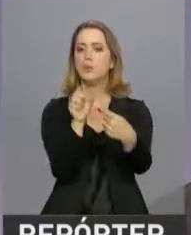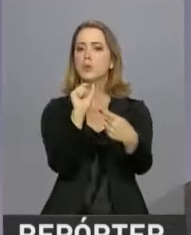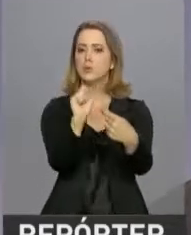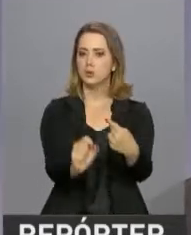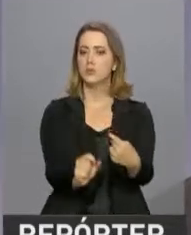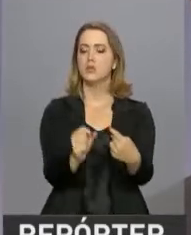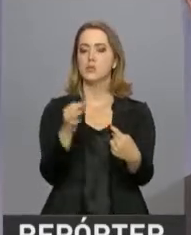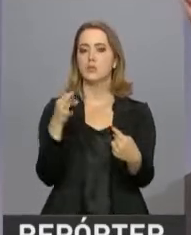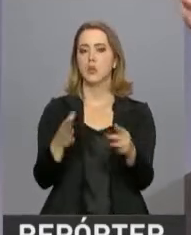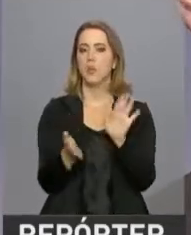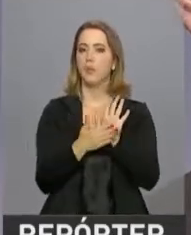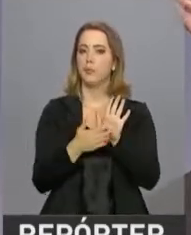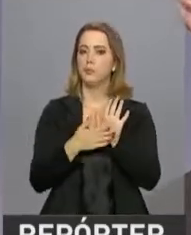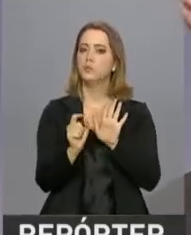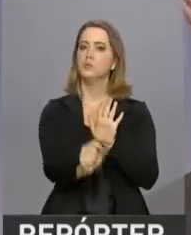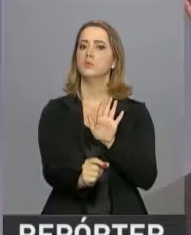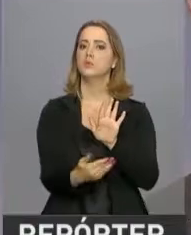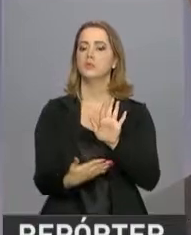apresentar